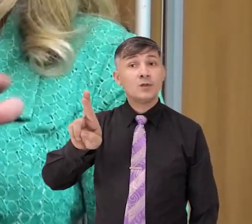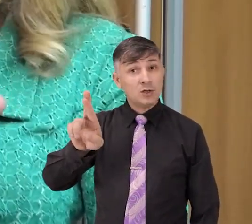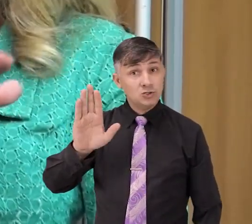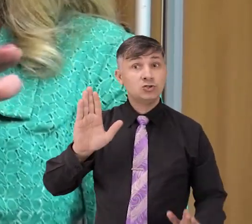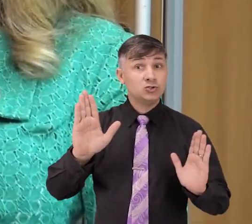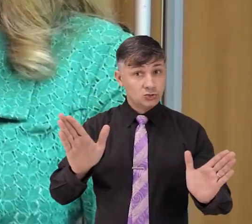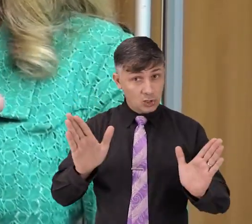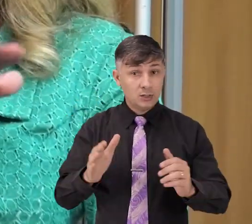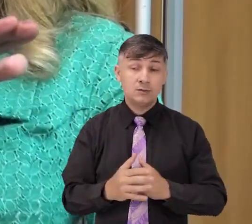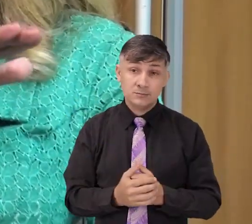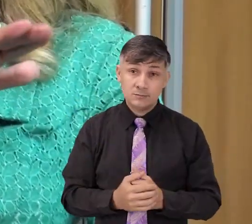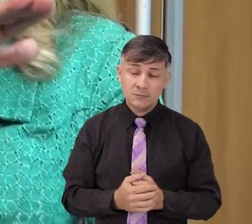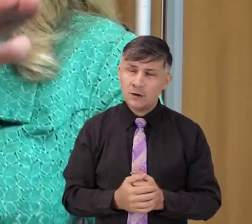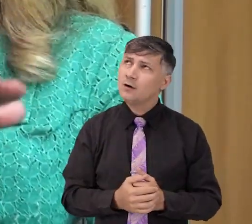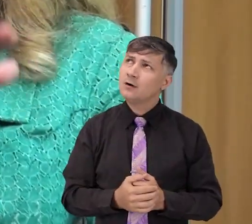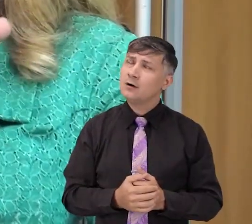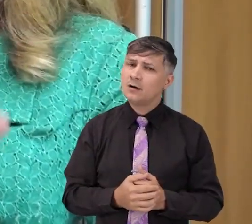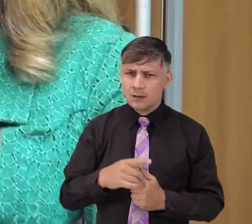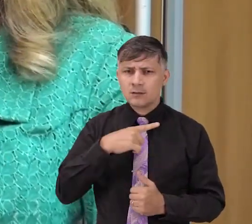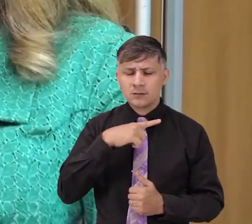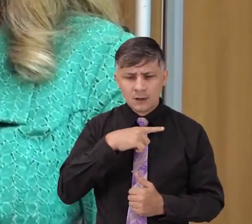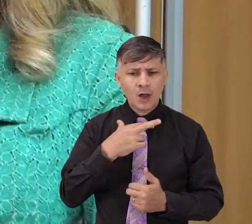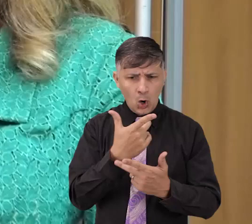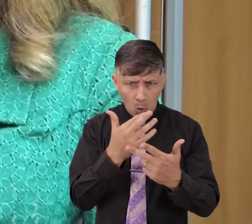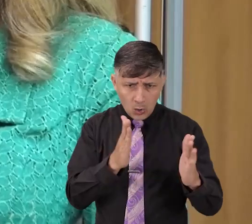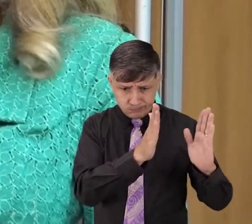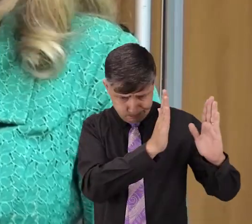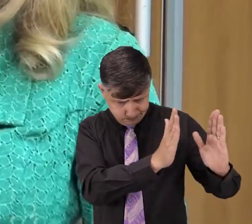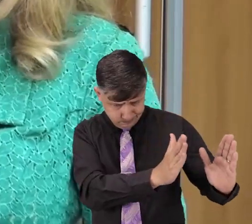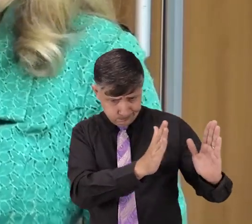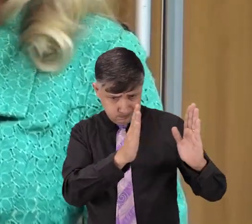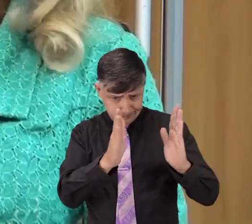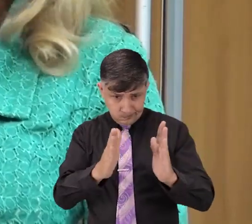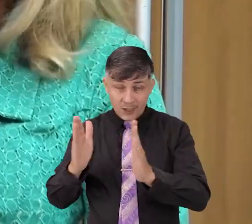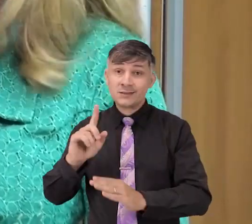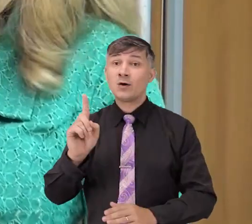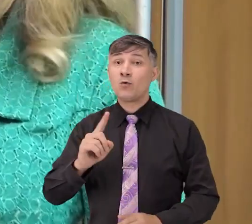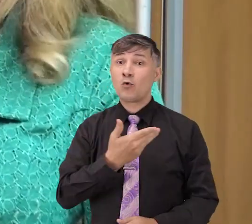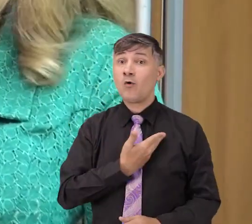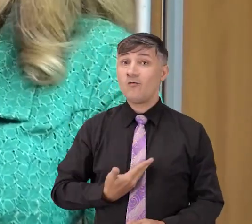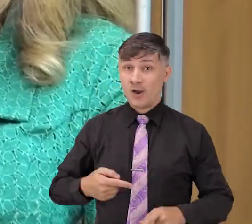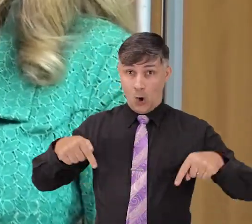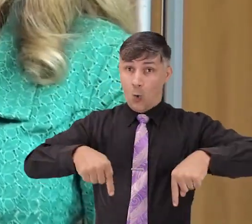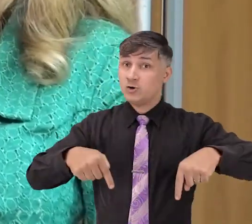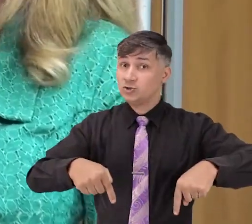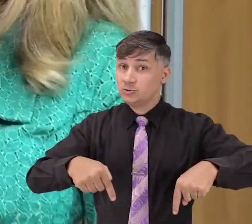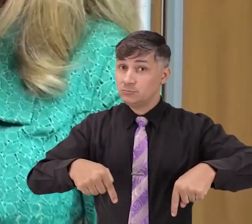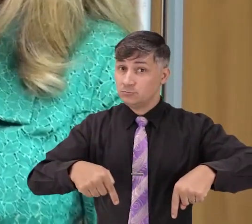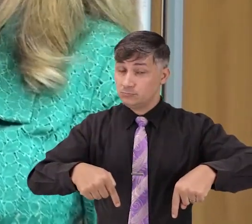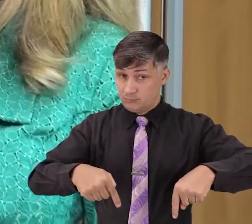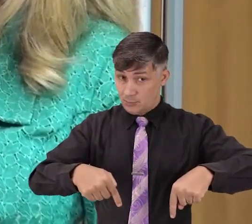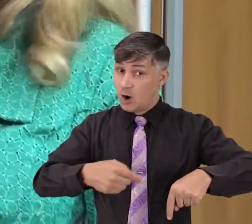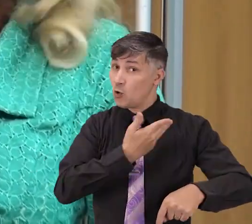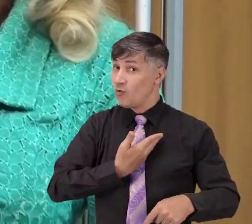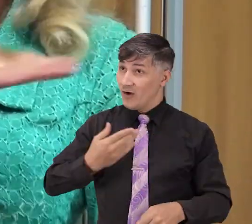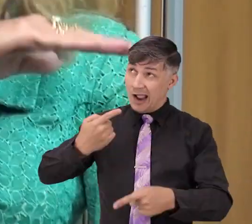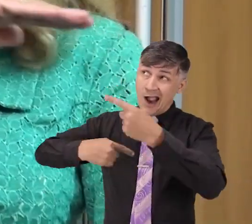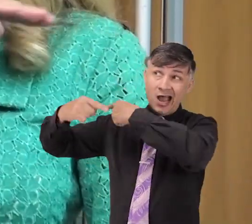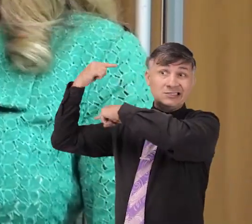Vamos colocar as coisas assim, vamos botar as coisas nos seus devidos lugares. Não foi o governo atual, veio como proposta do